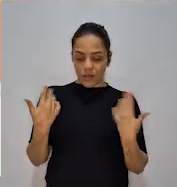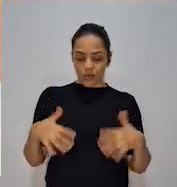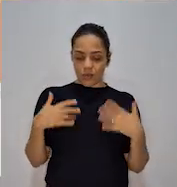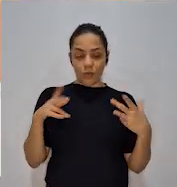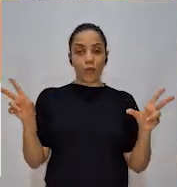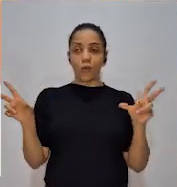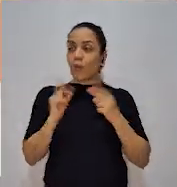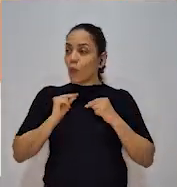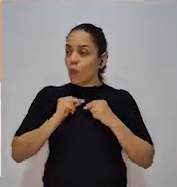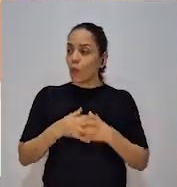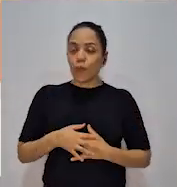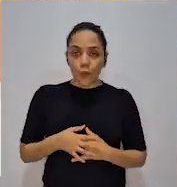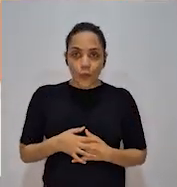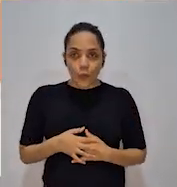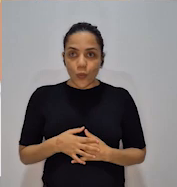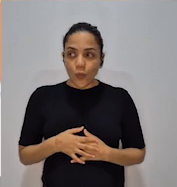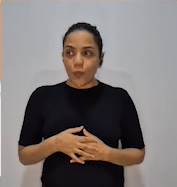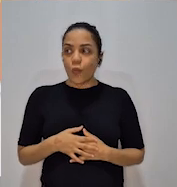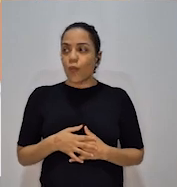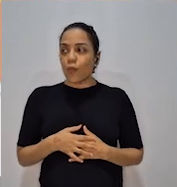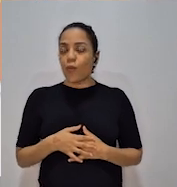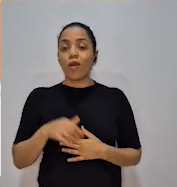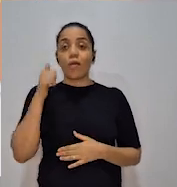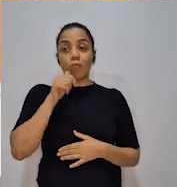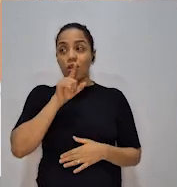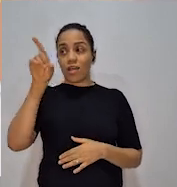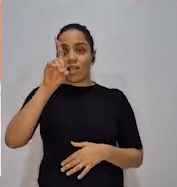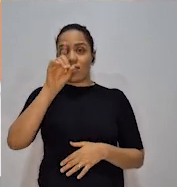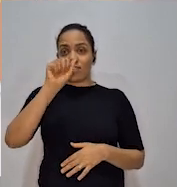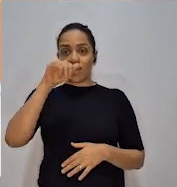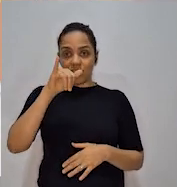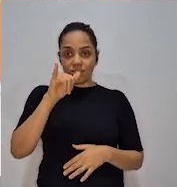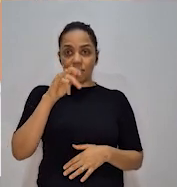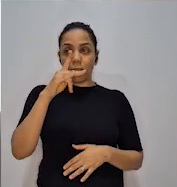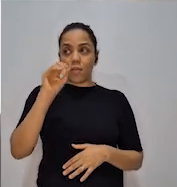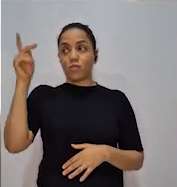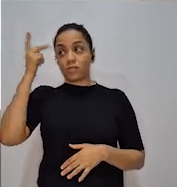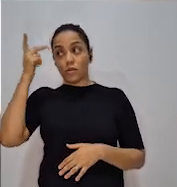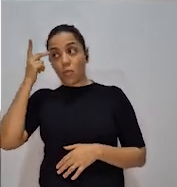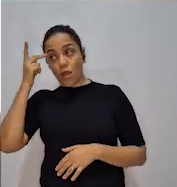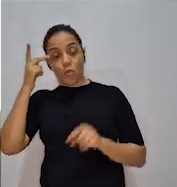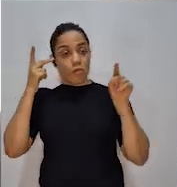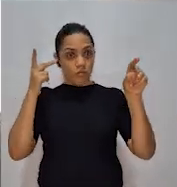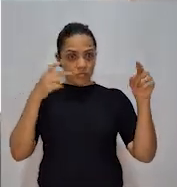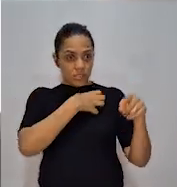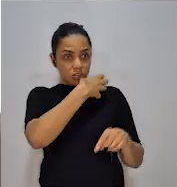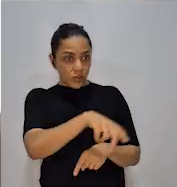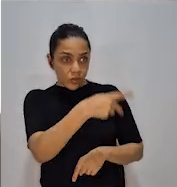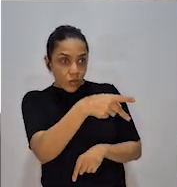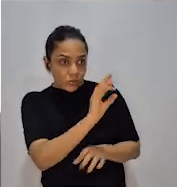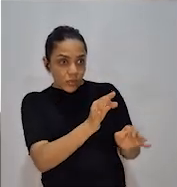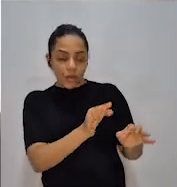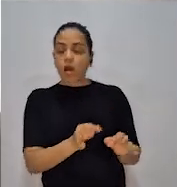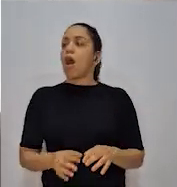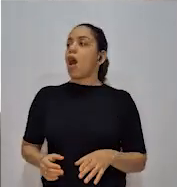Gente, essa agora. E a Dani Pio lá de São Paulo. Você fica aqui na Bahia? Eu fico aqui em Salvador e ela é de São Paulo,